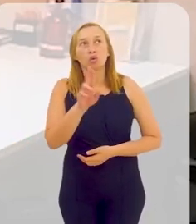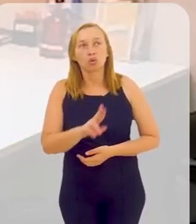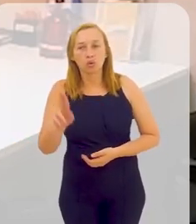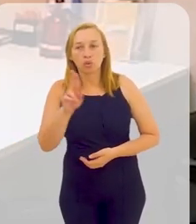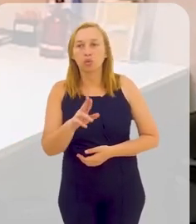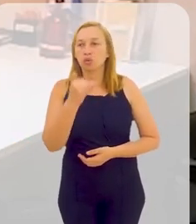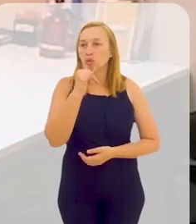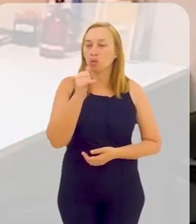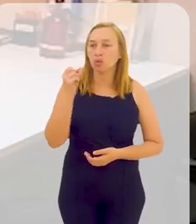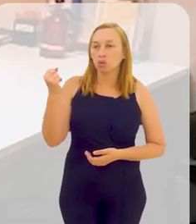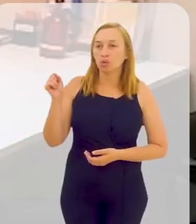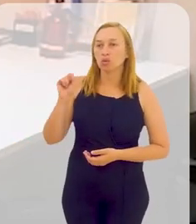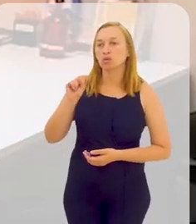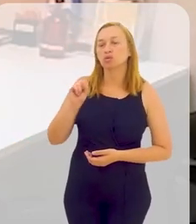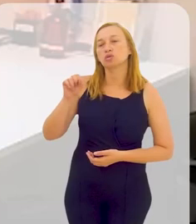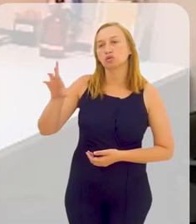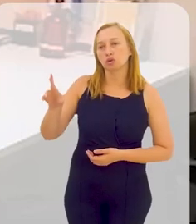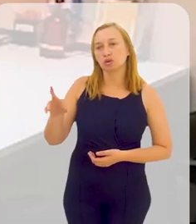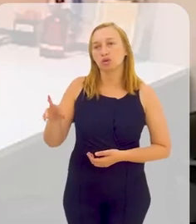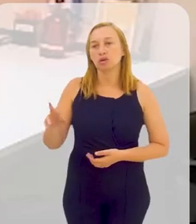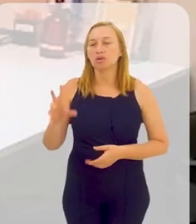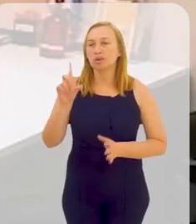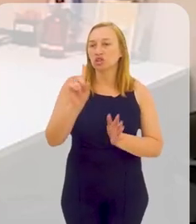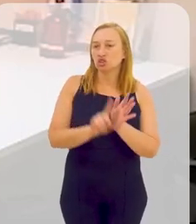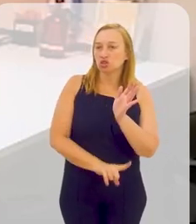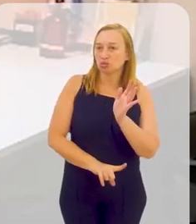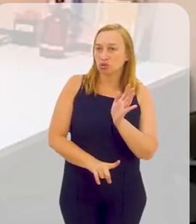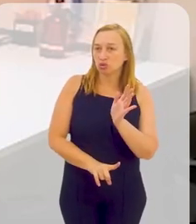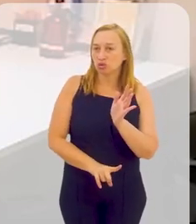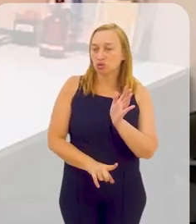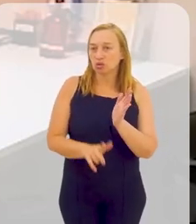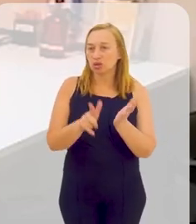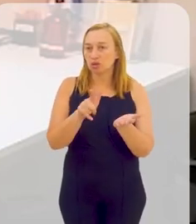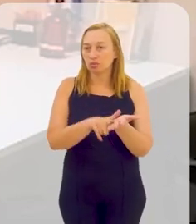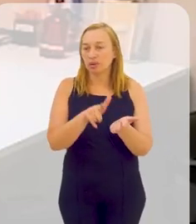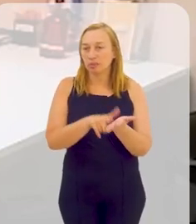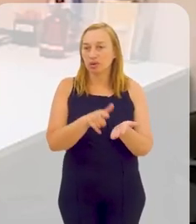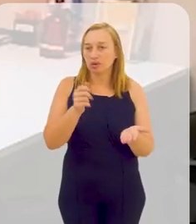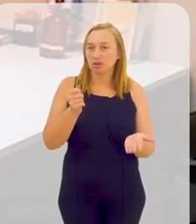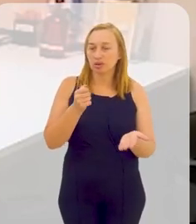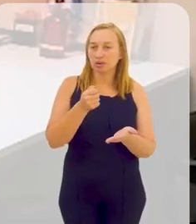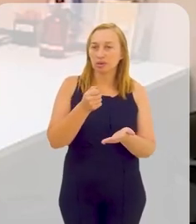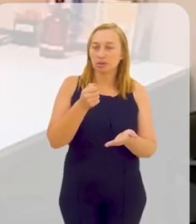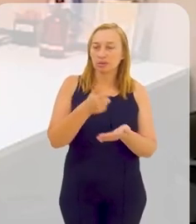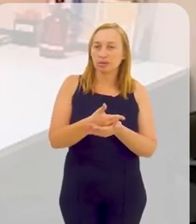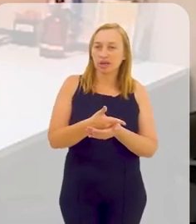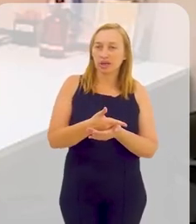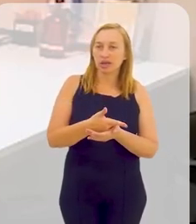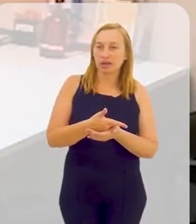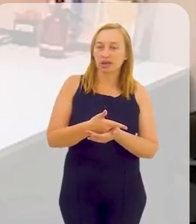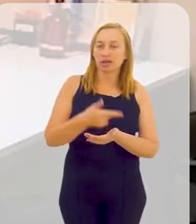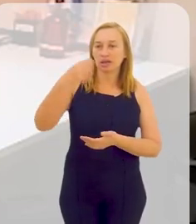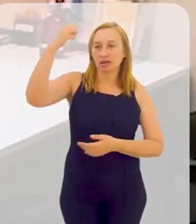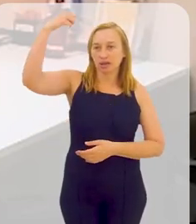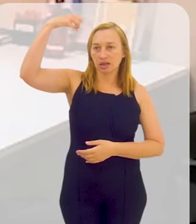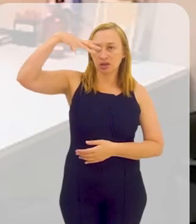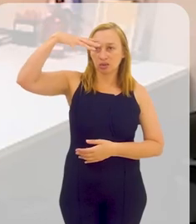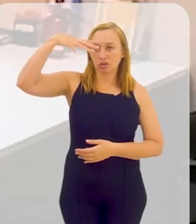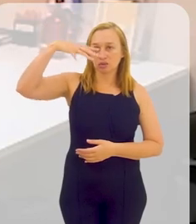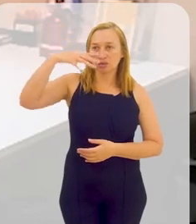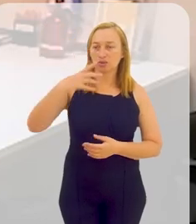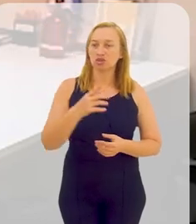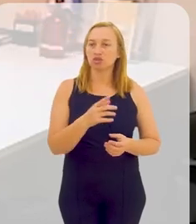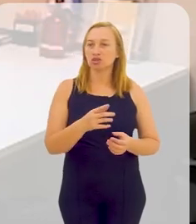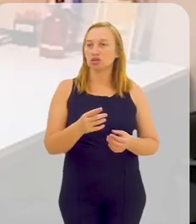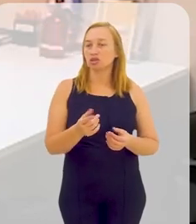o uso da energia solar fotovoltaica para reduzir a conta de luz desses pequenos negócios ao redor do